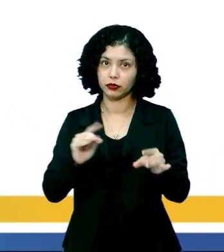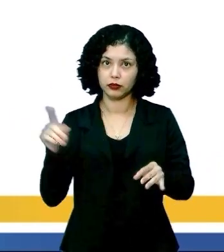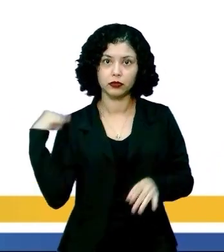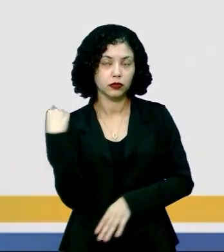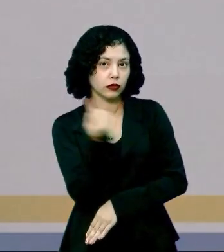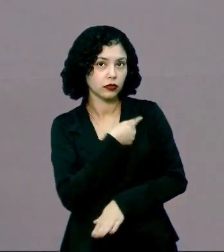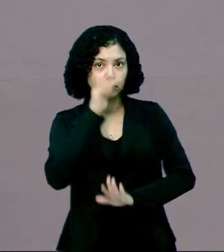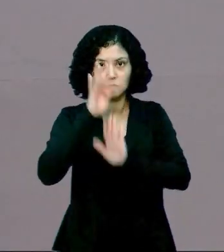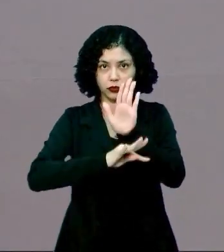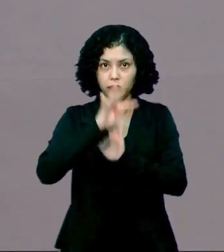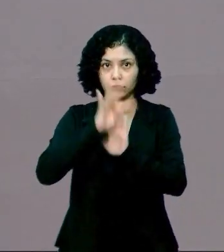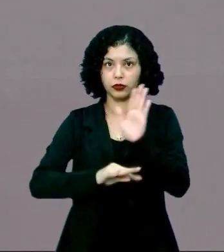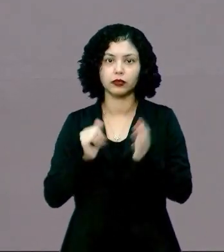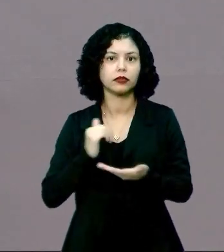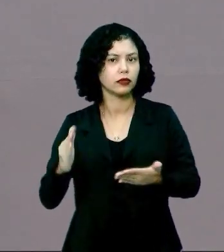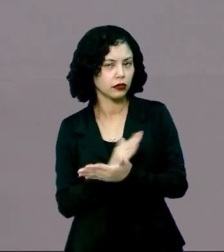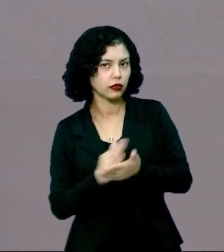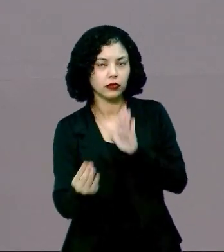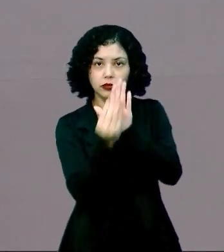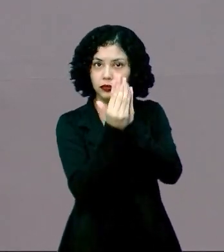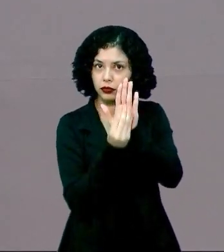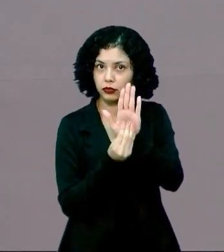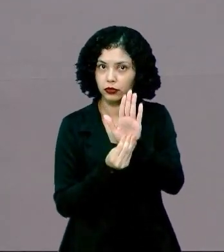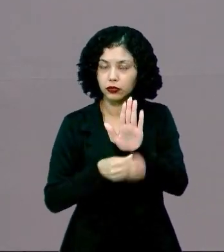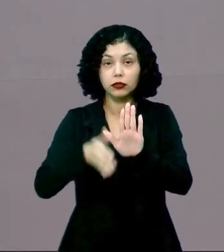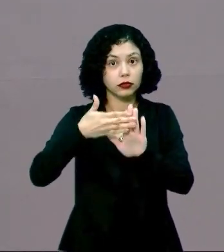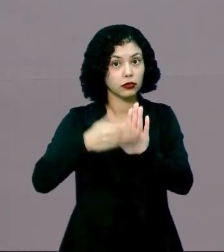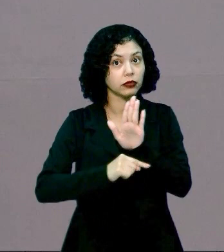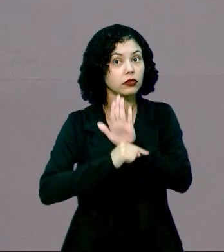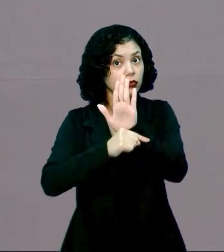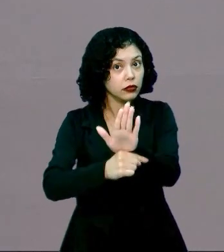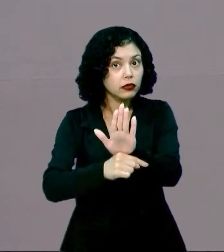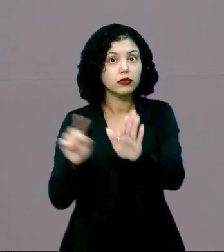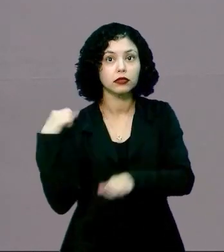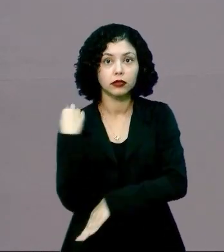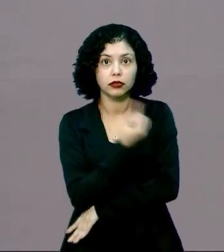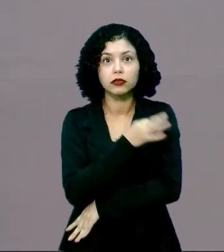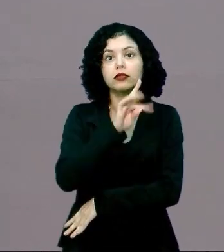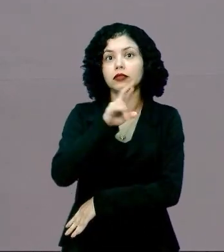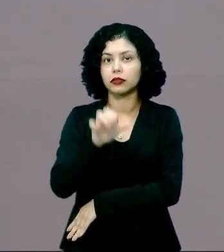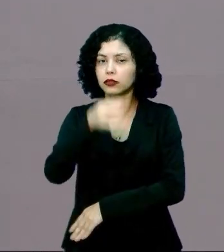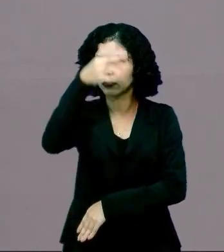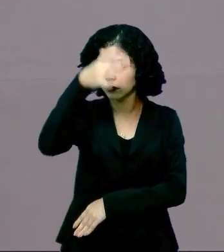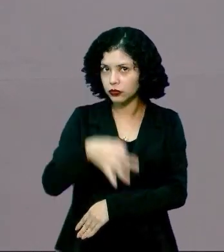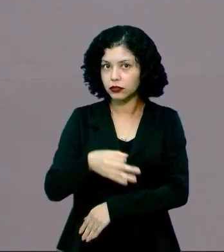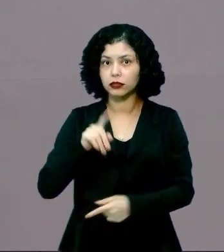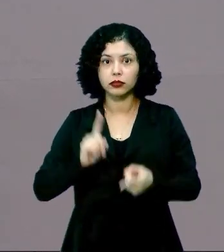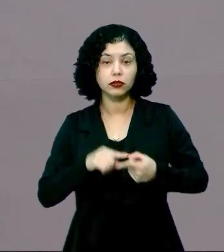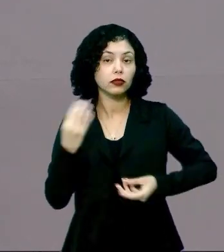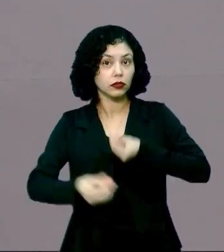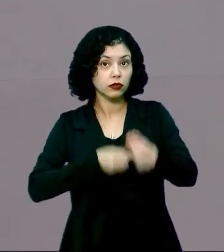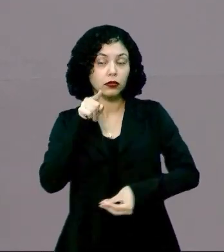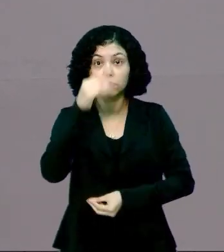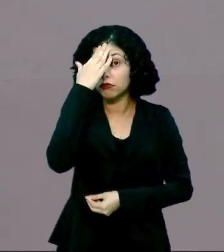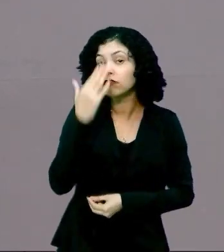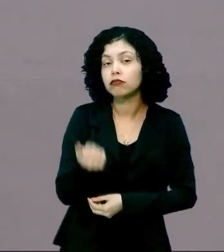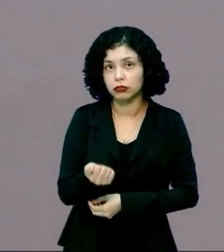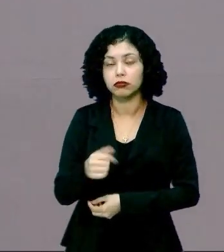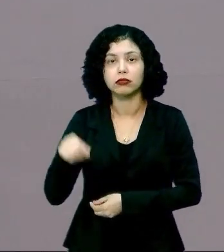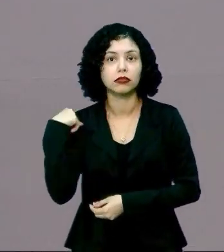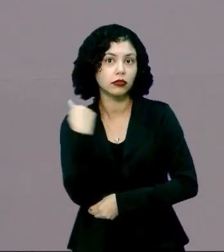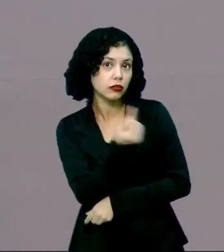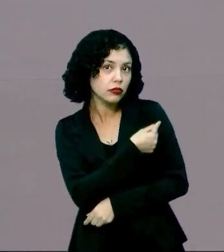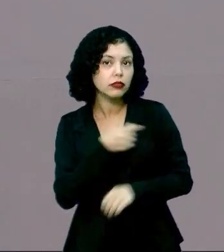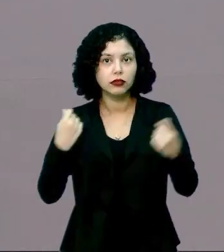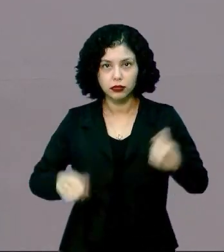nosso texto alguns dados que comprovam que a nossa tese ela está correta. Porque, como vocês sabem, nós